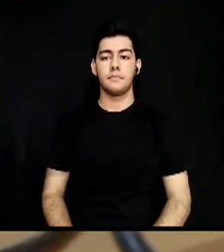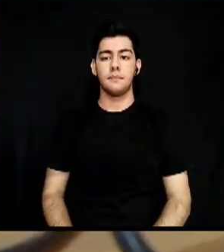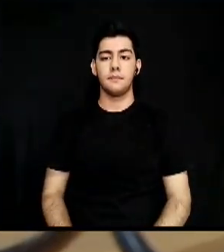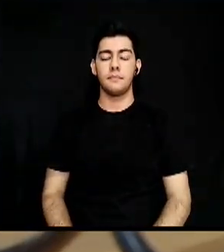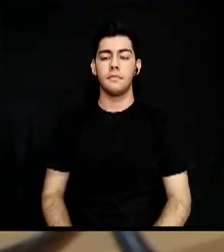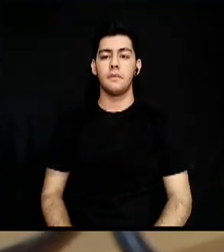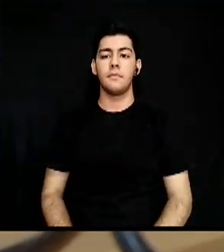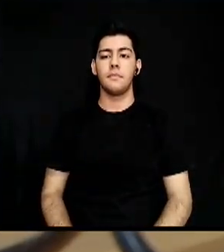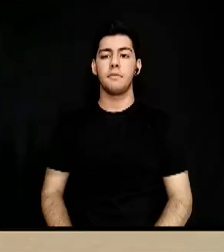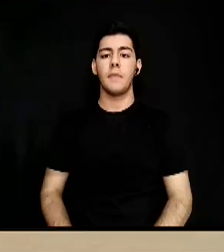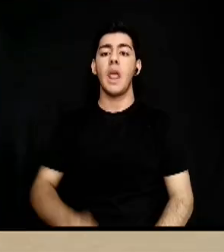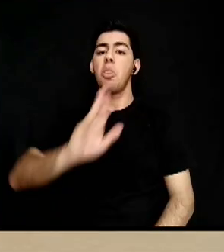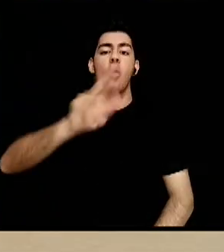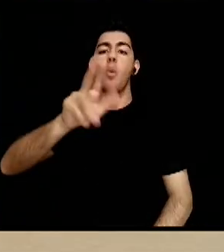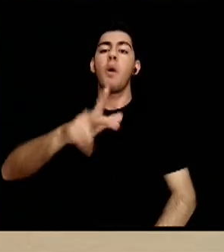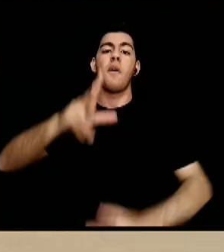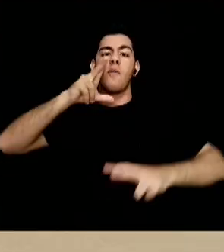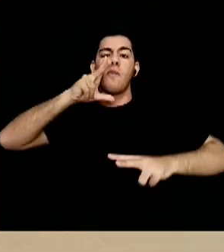ó.